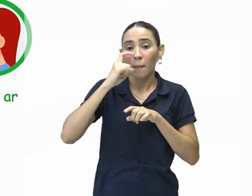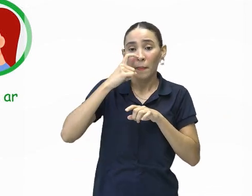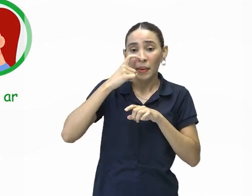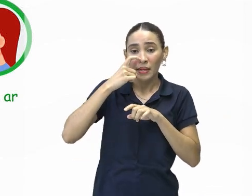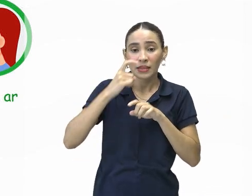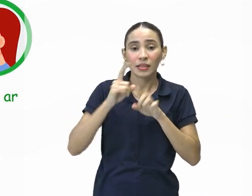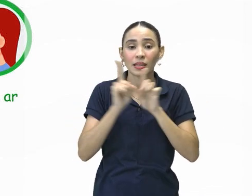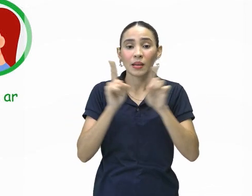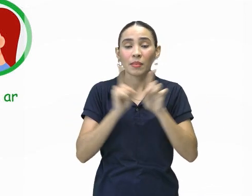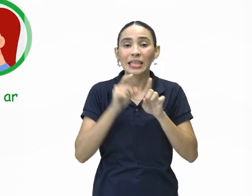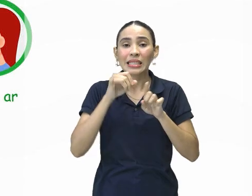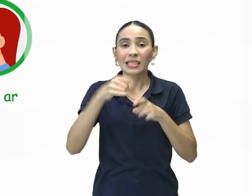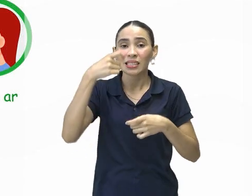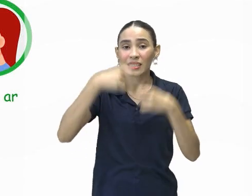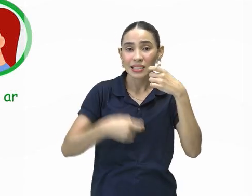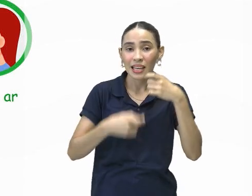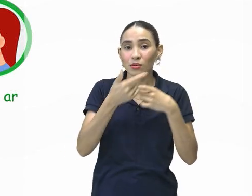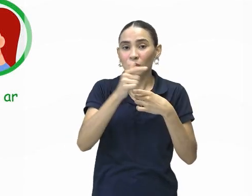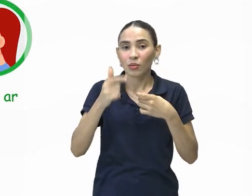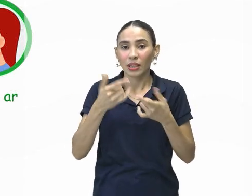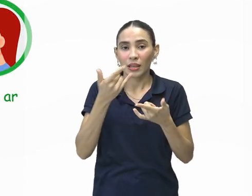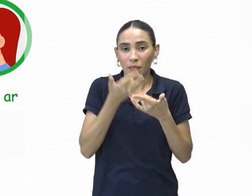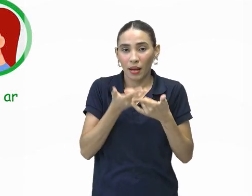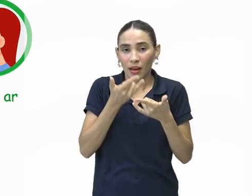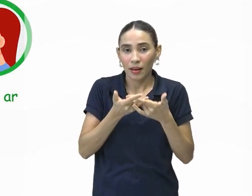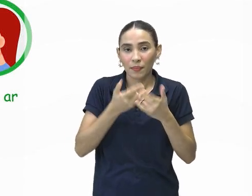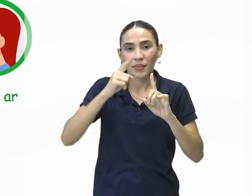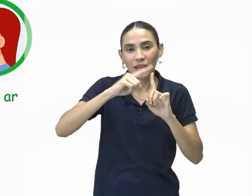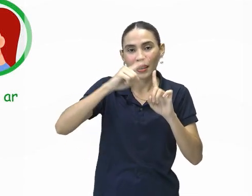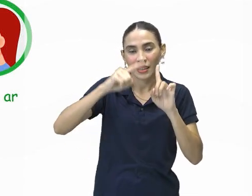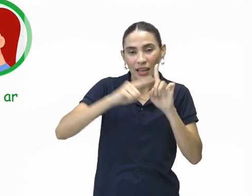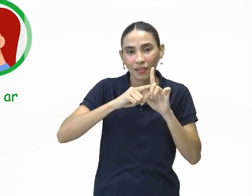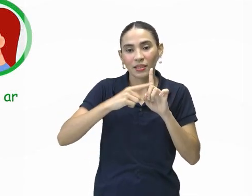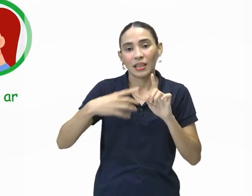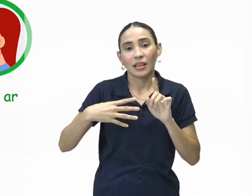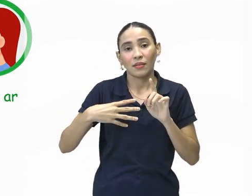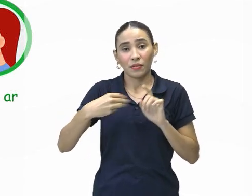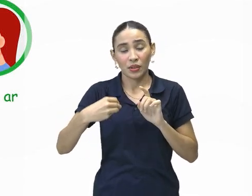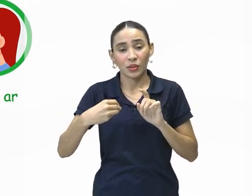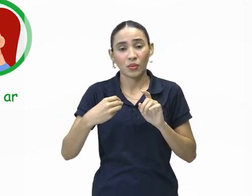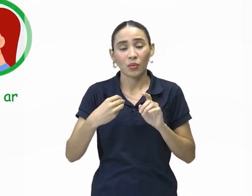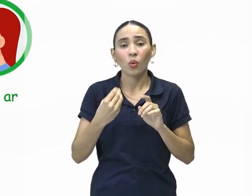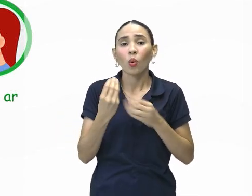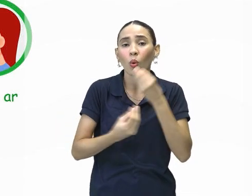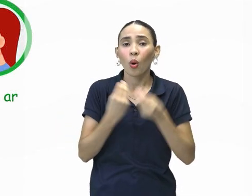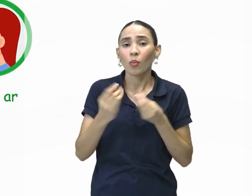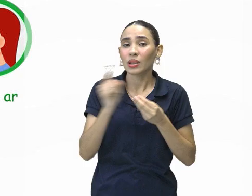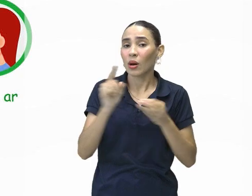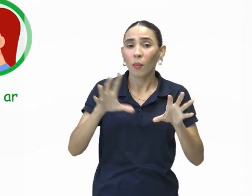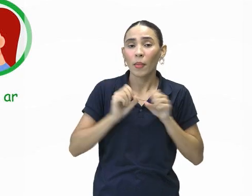sem a proteção do preservativo da grávida para o bebê. E como é que não pega? Por abraços e